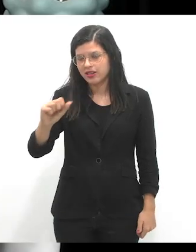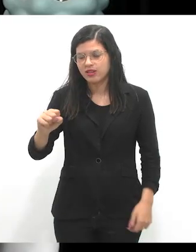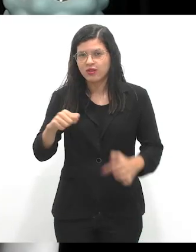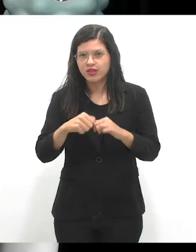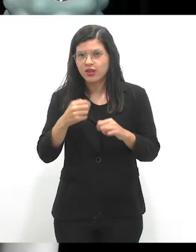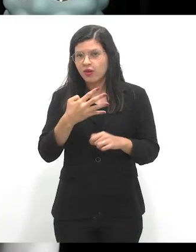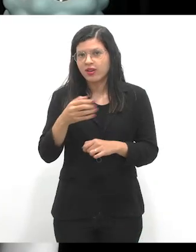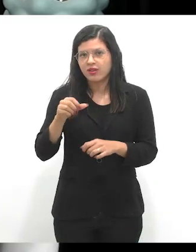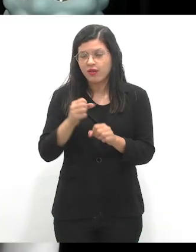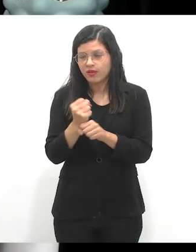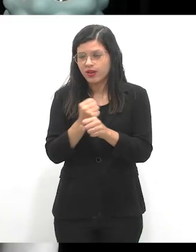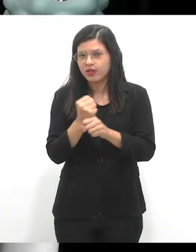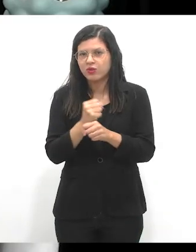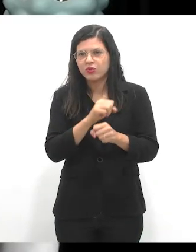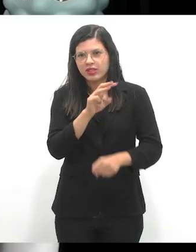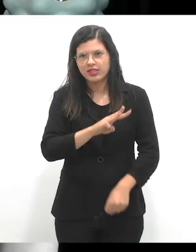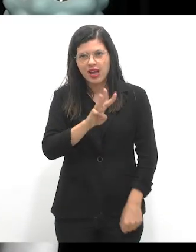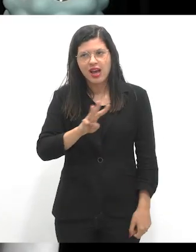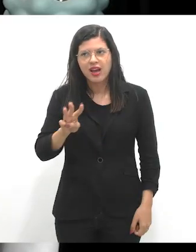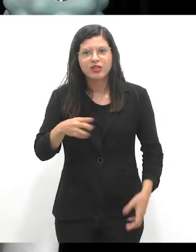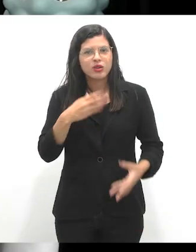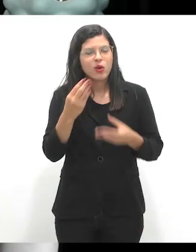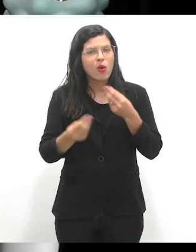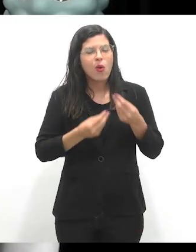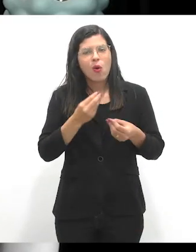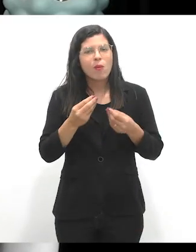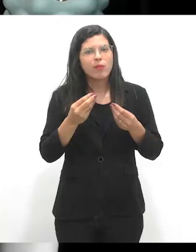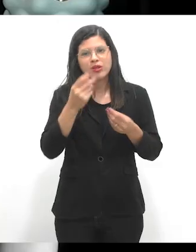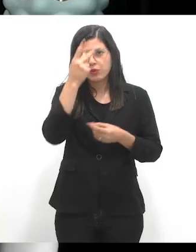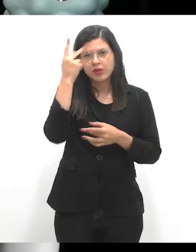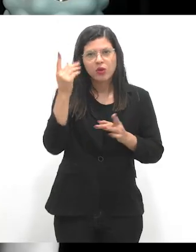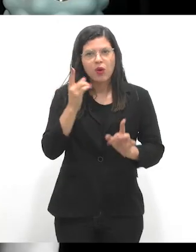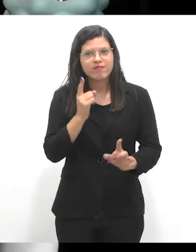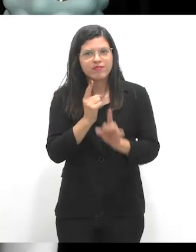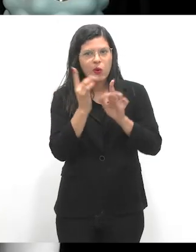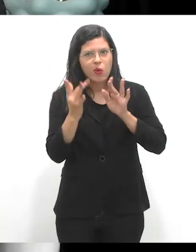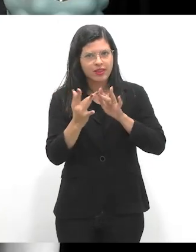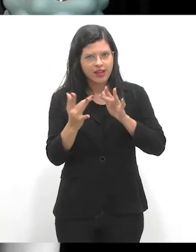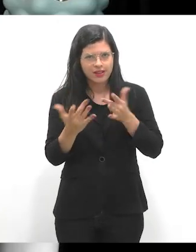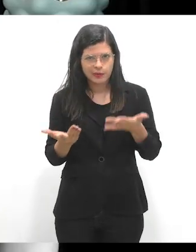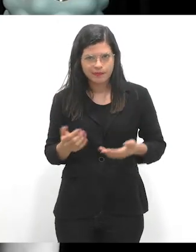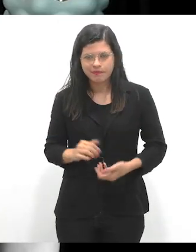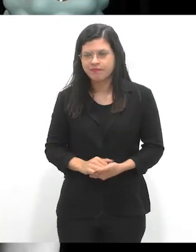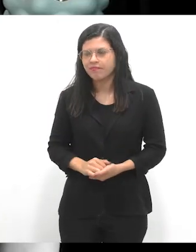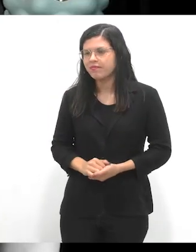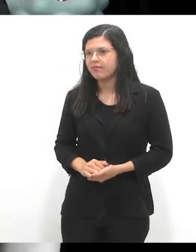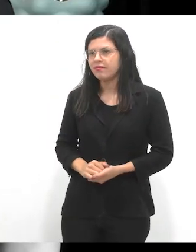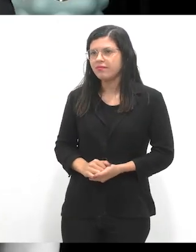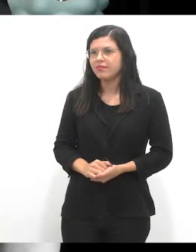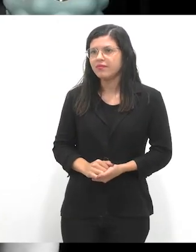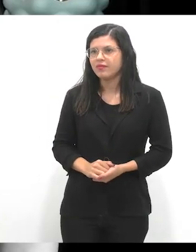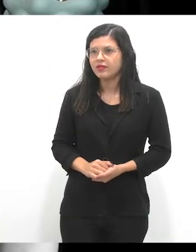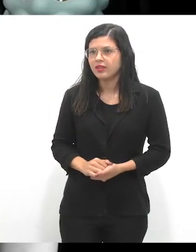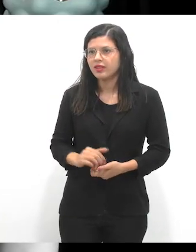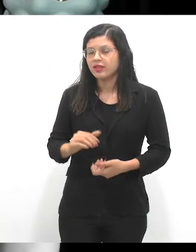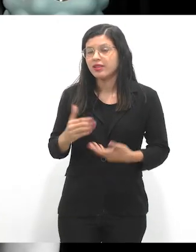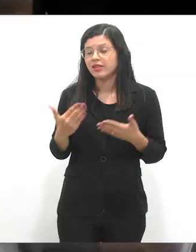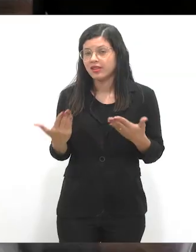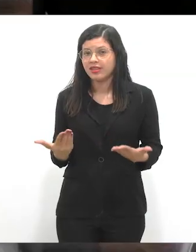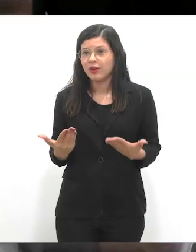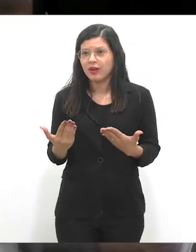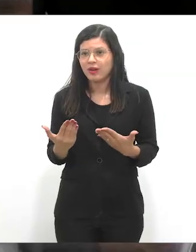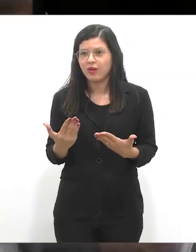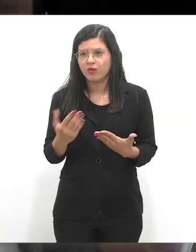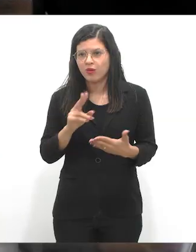vem fazendo há 49 anos, né? Então, o site da Caritas, como é possível as pessoas terem um contato direto com ela? É